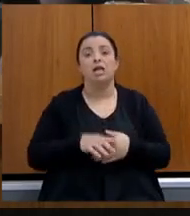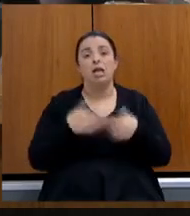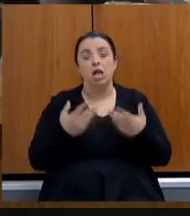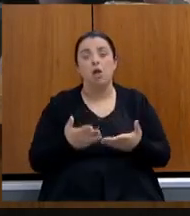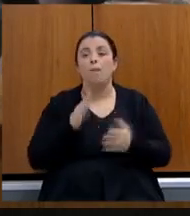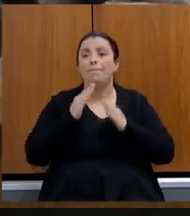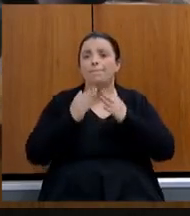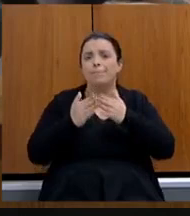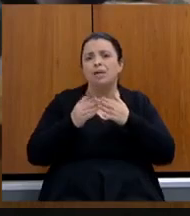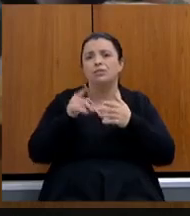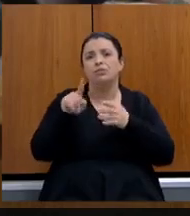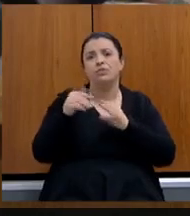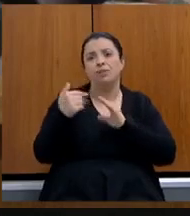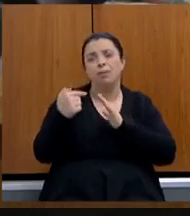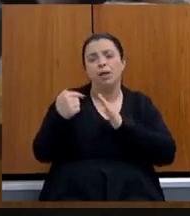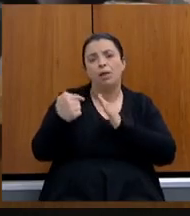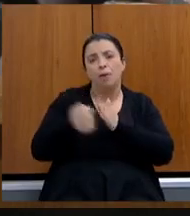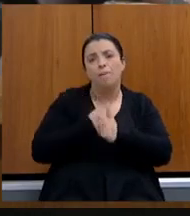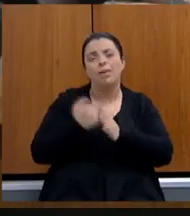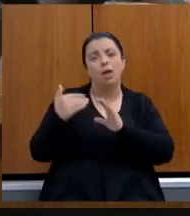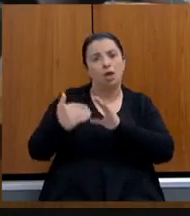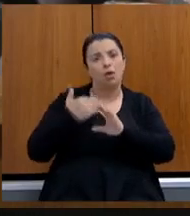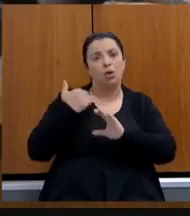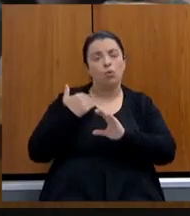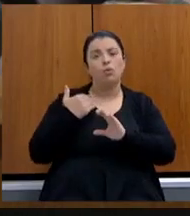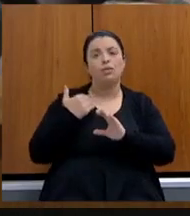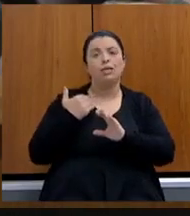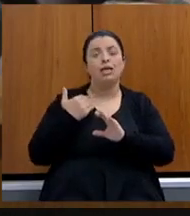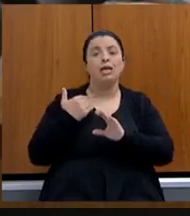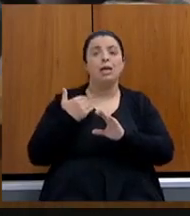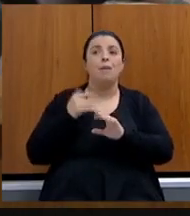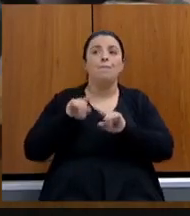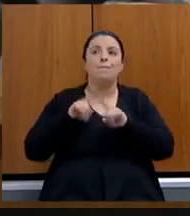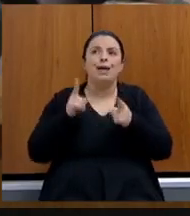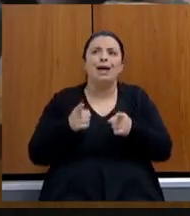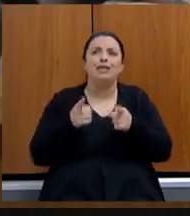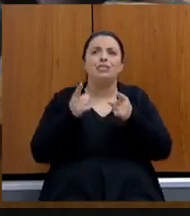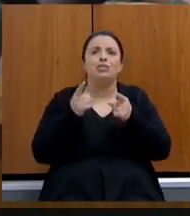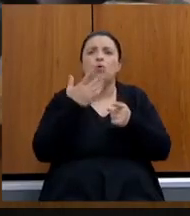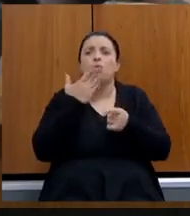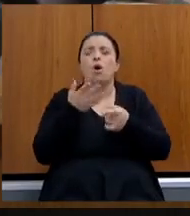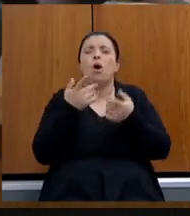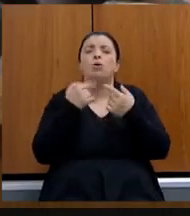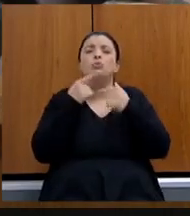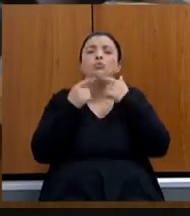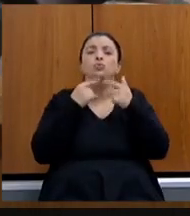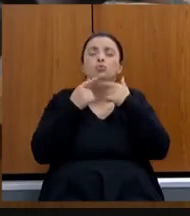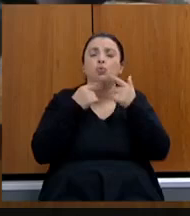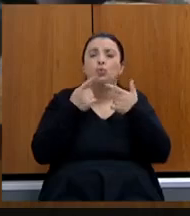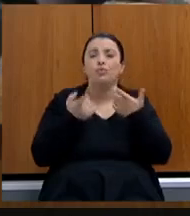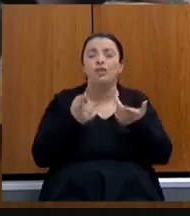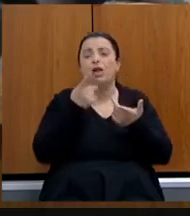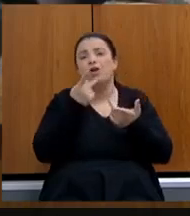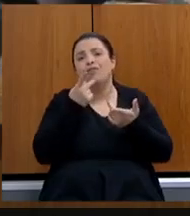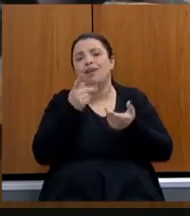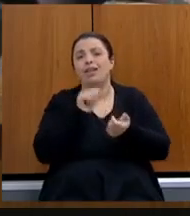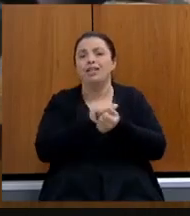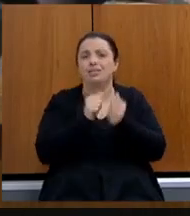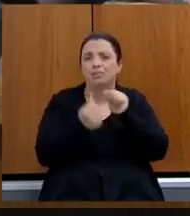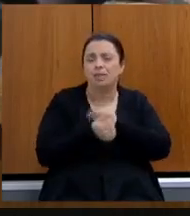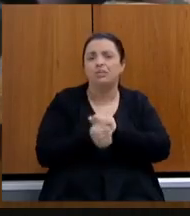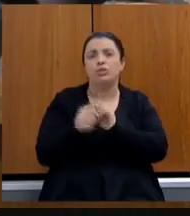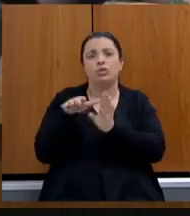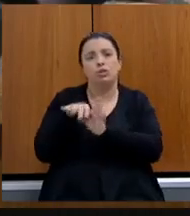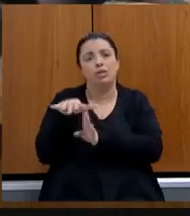pediria que me encaminhasse uma pergunta se puder agora falar eu já tomo nota mas mais precisa em relação a dúvida porque eu falei um pouco das adaptações das